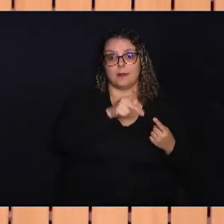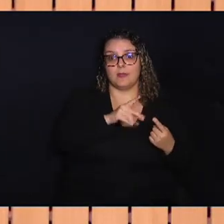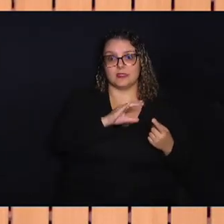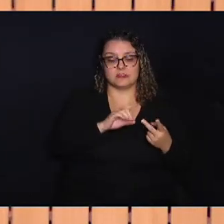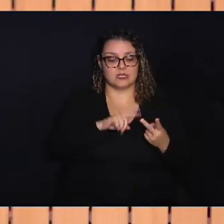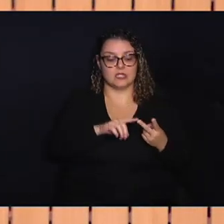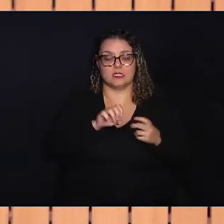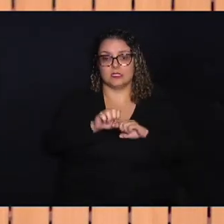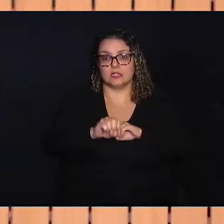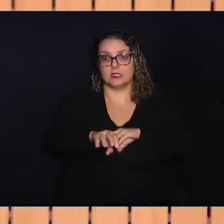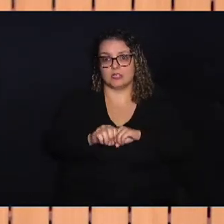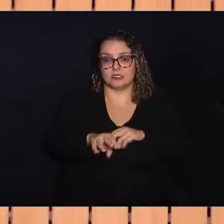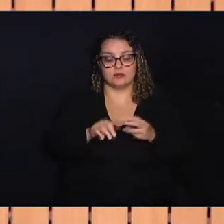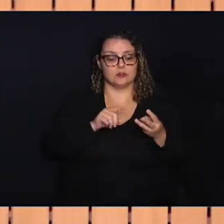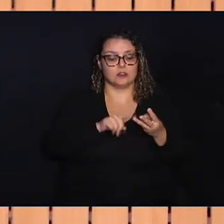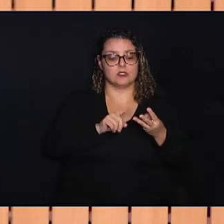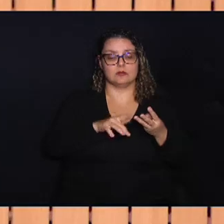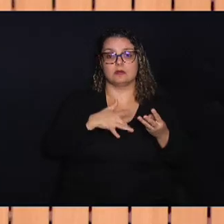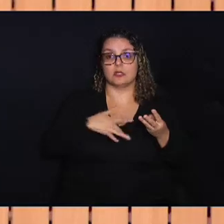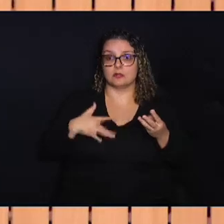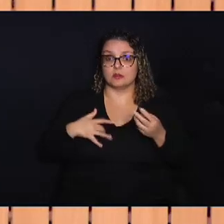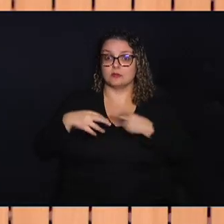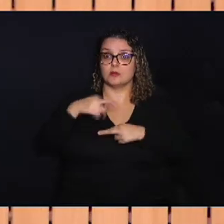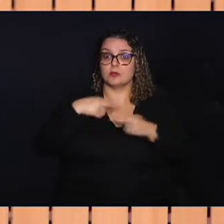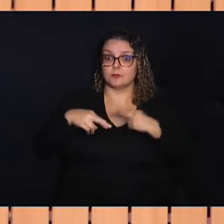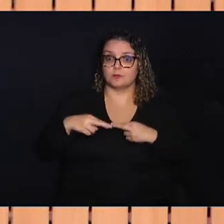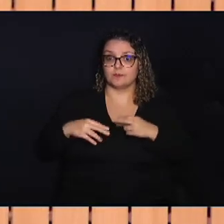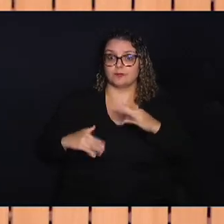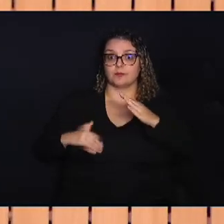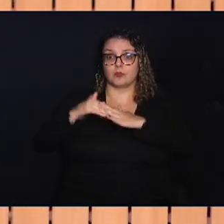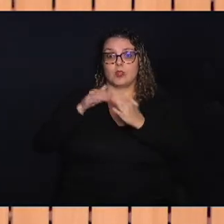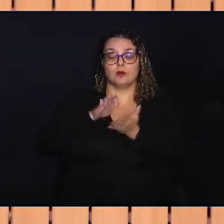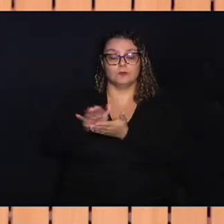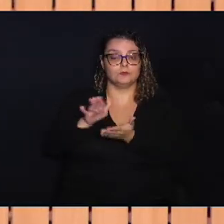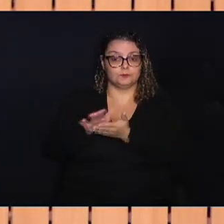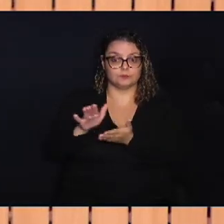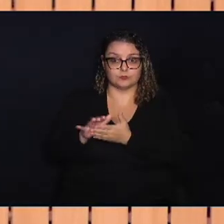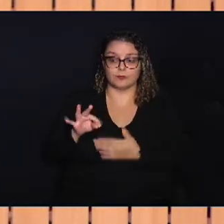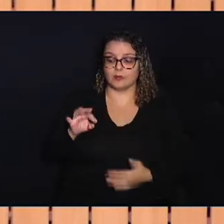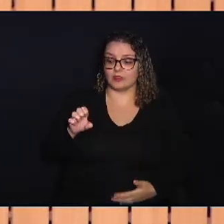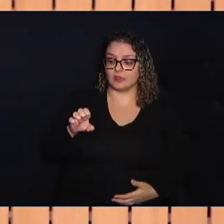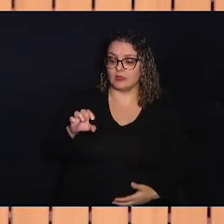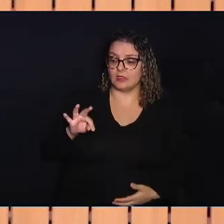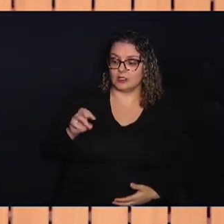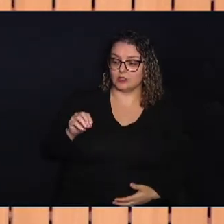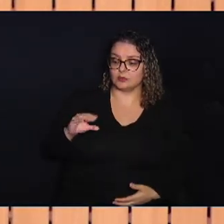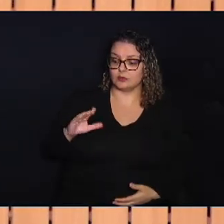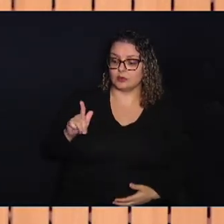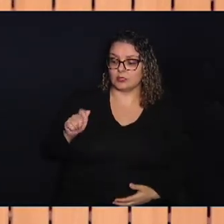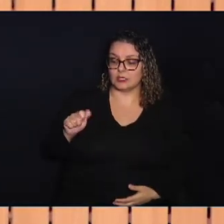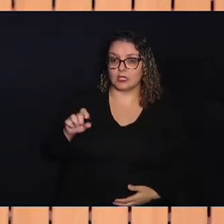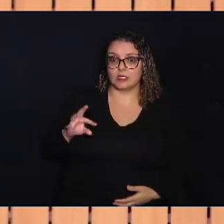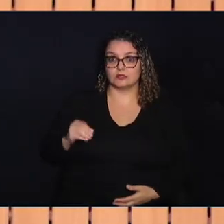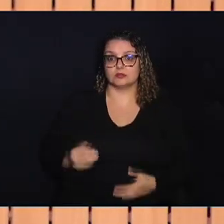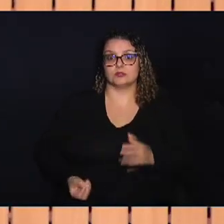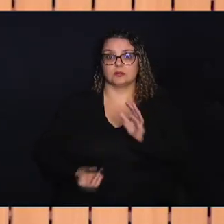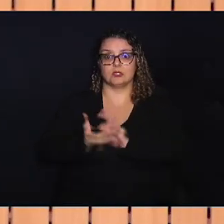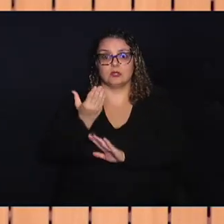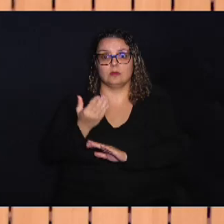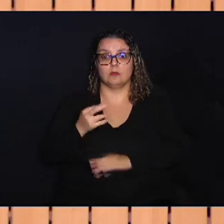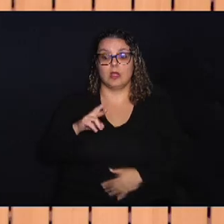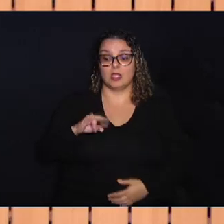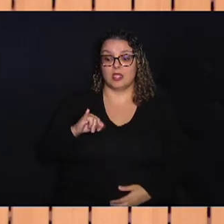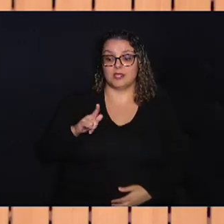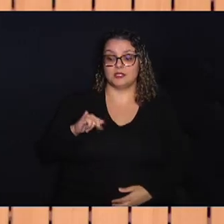na educação, que está vinculado ao teto de gastos. O teto de gastos que criou artificialmente uma